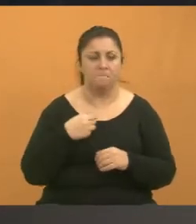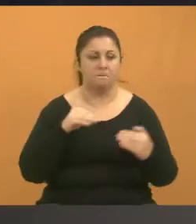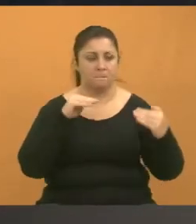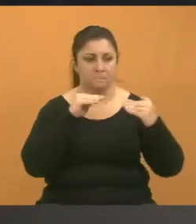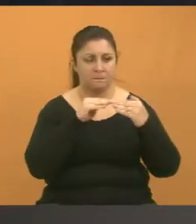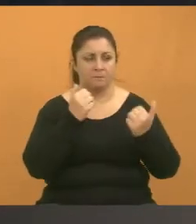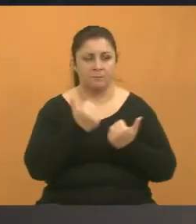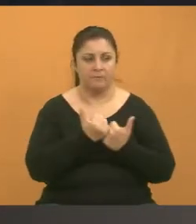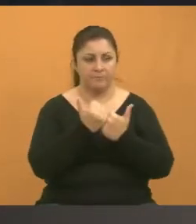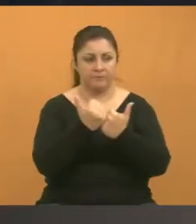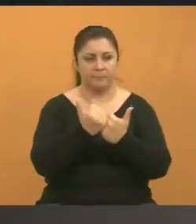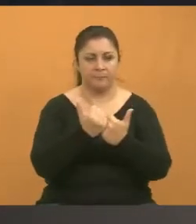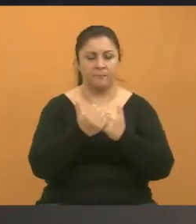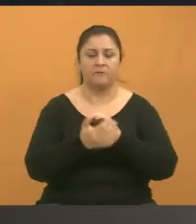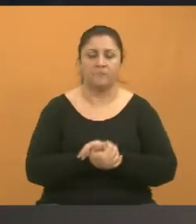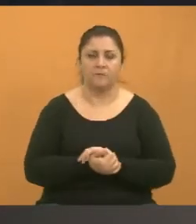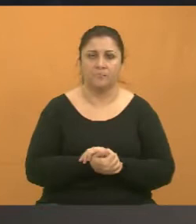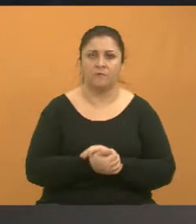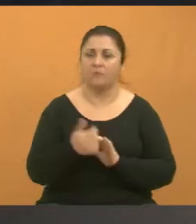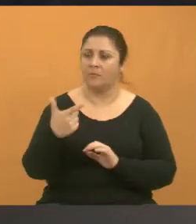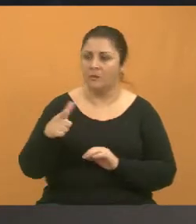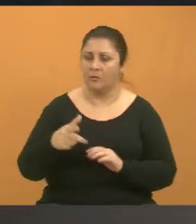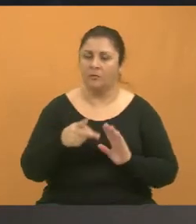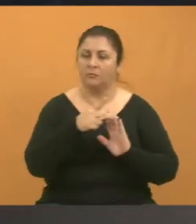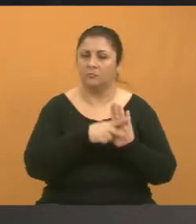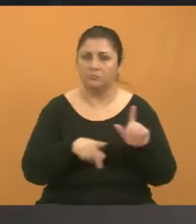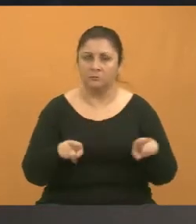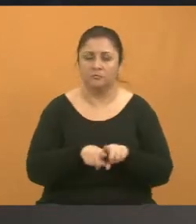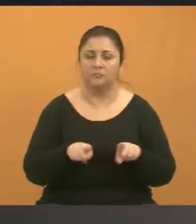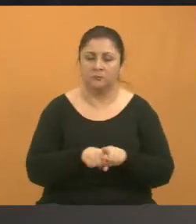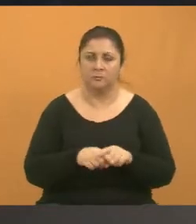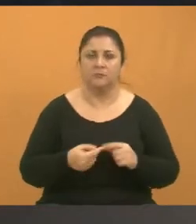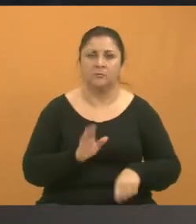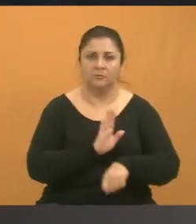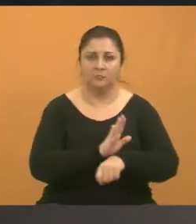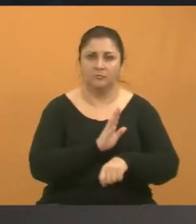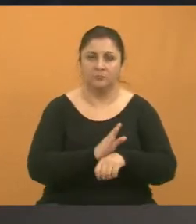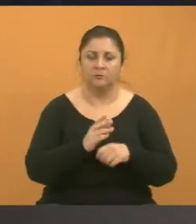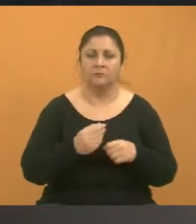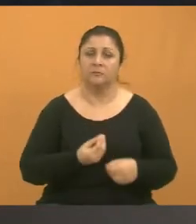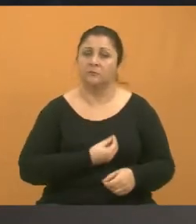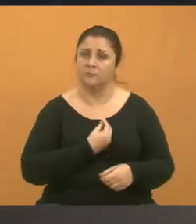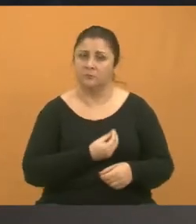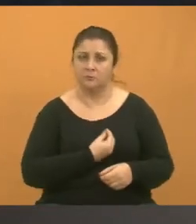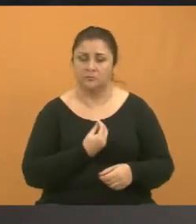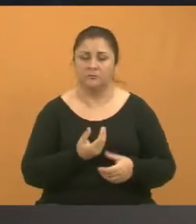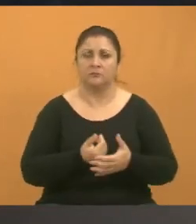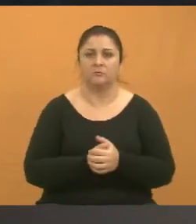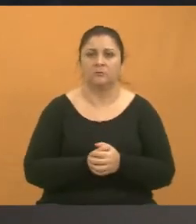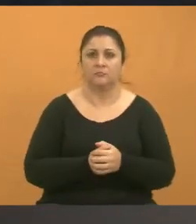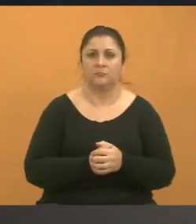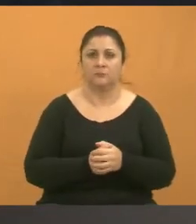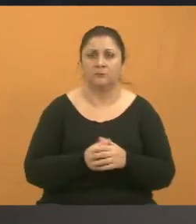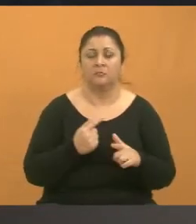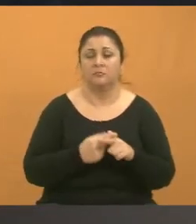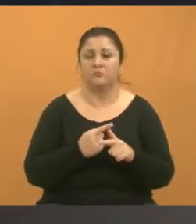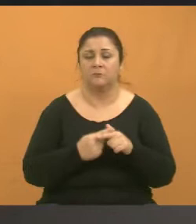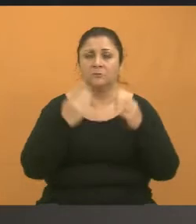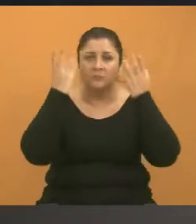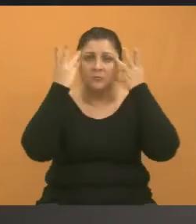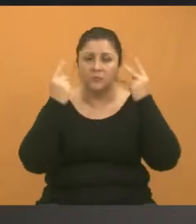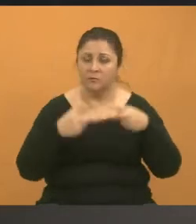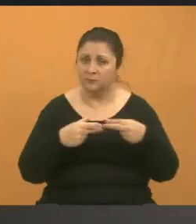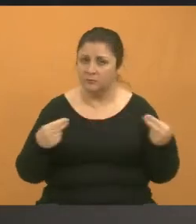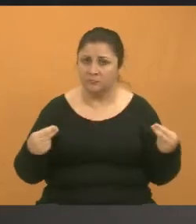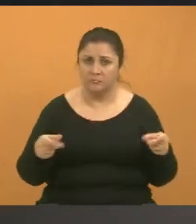meu apoio nesse e em outros projetos que venham somar em defesa da vida, né, que é dos animais, mas